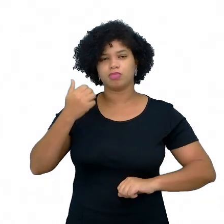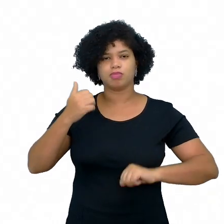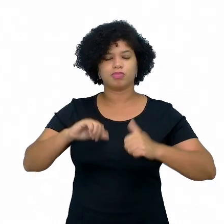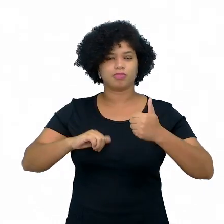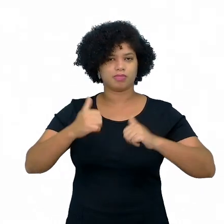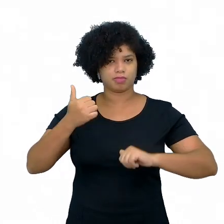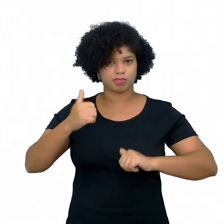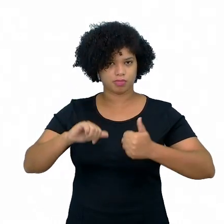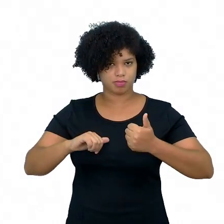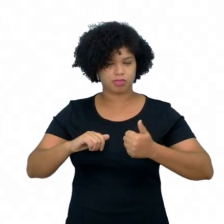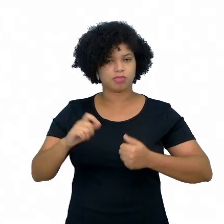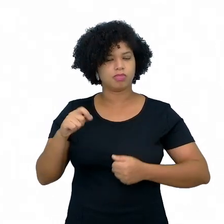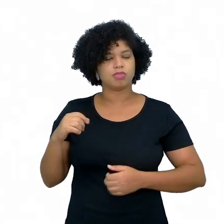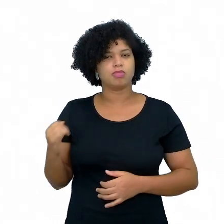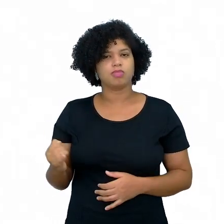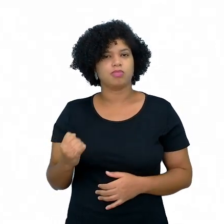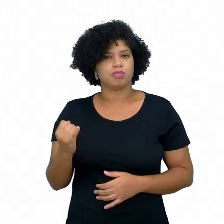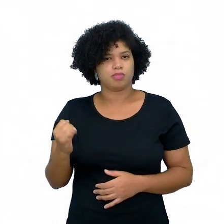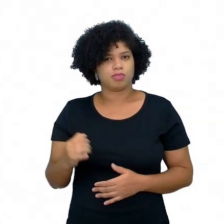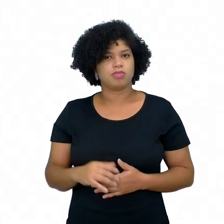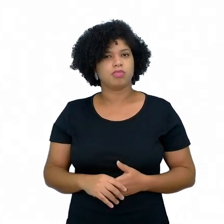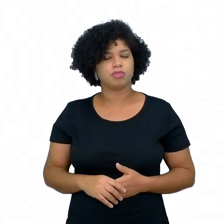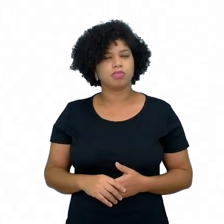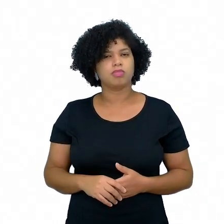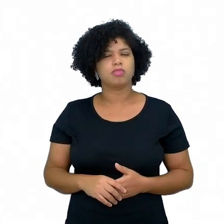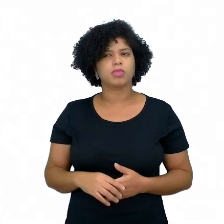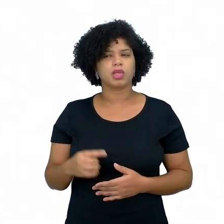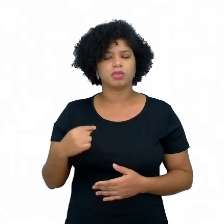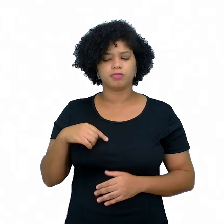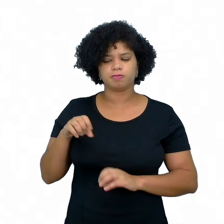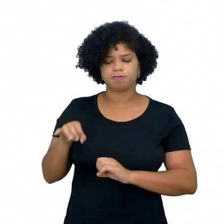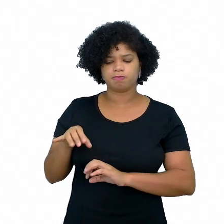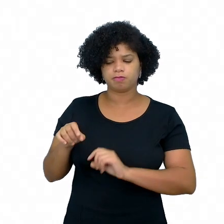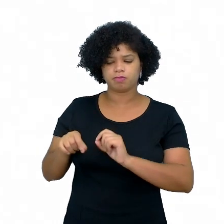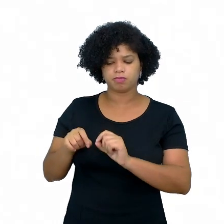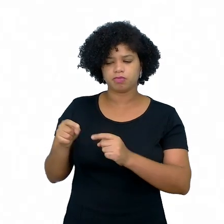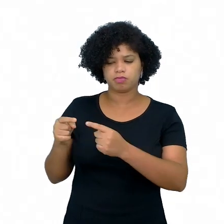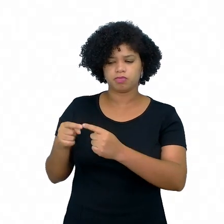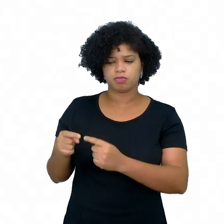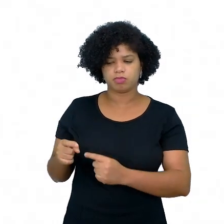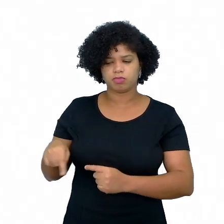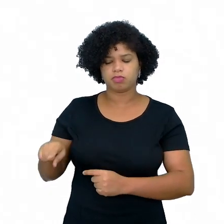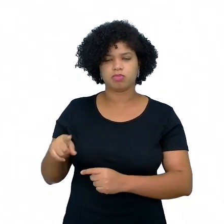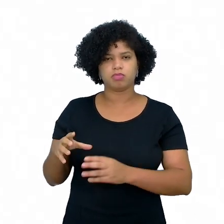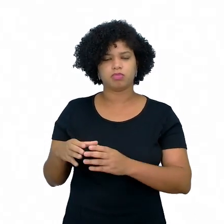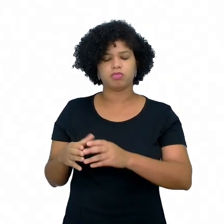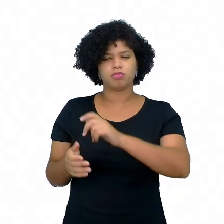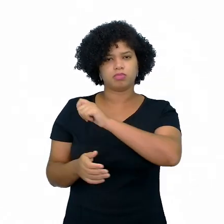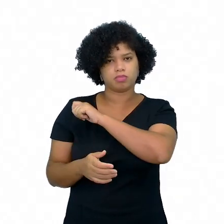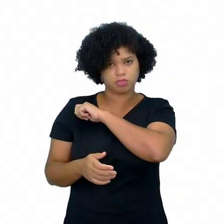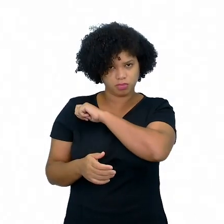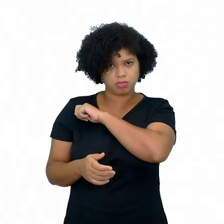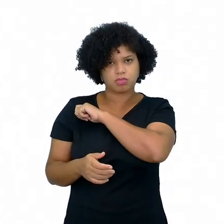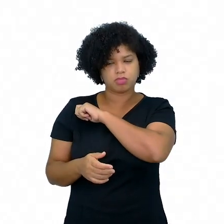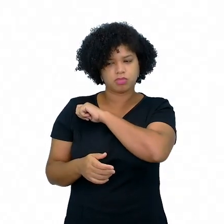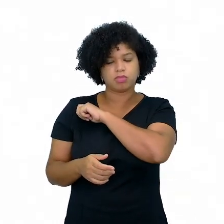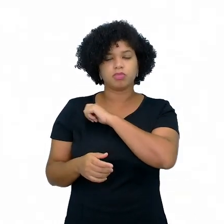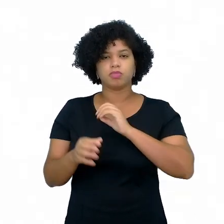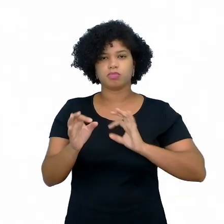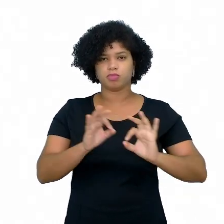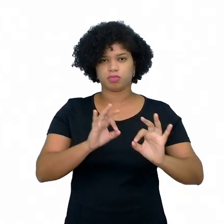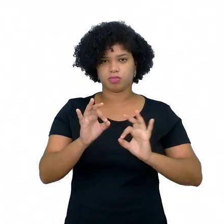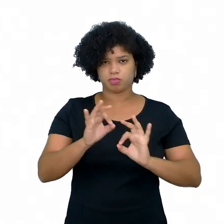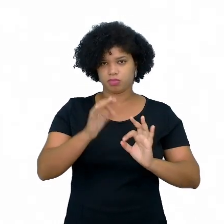autoanálise do que foi trabalhado, né, se foi tudo de acordo com o planejado.